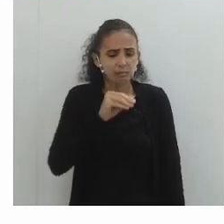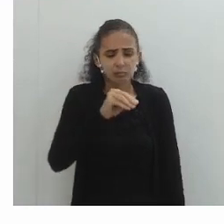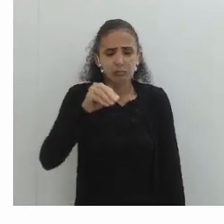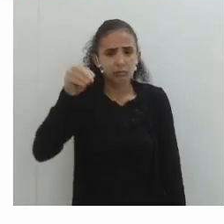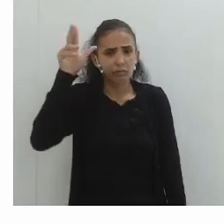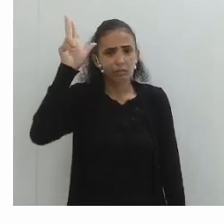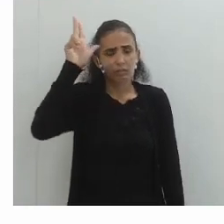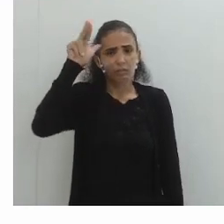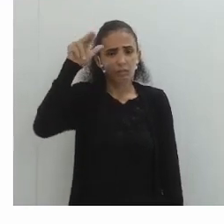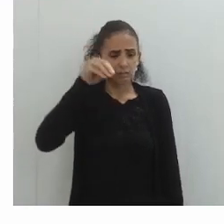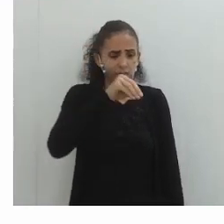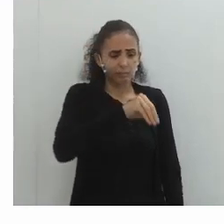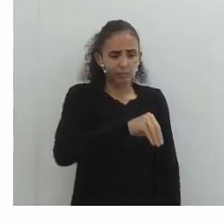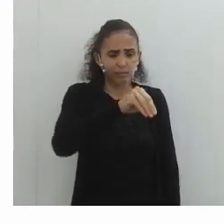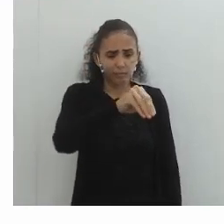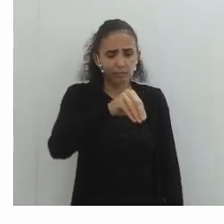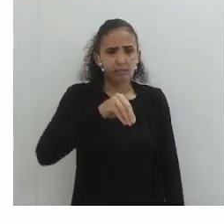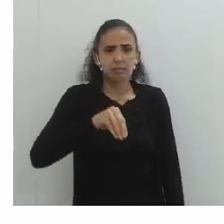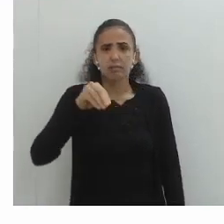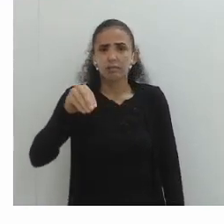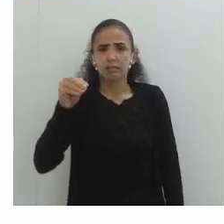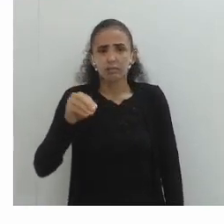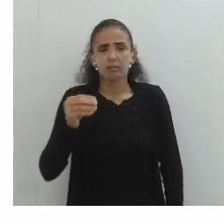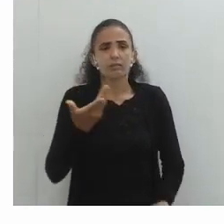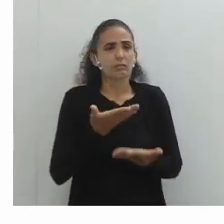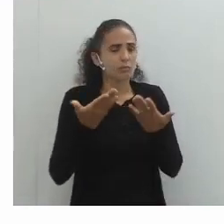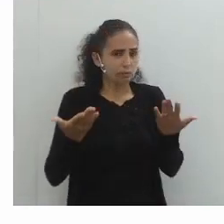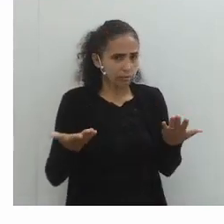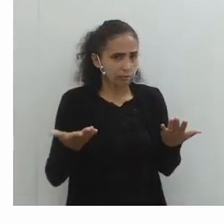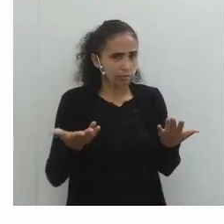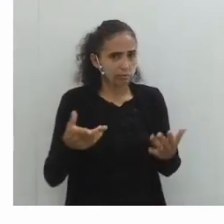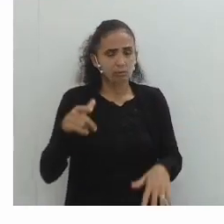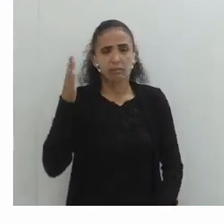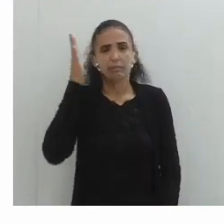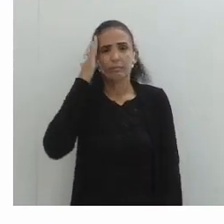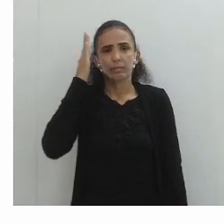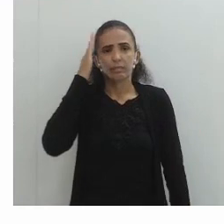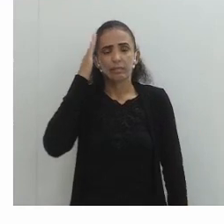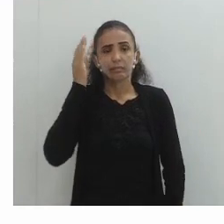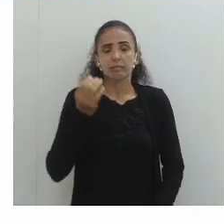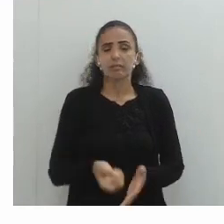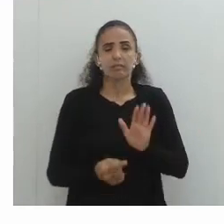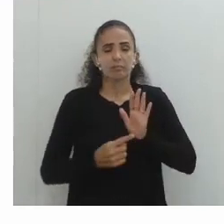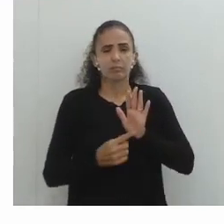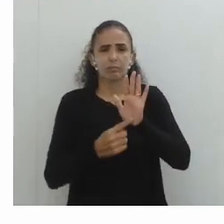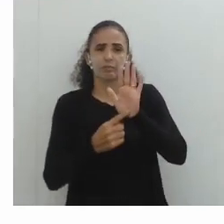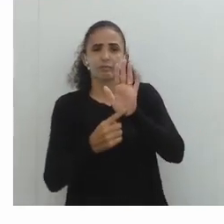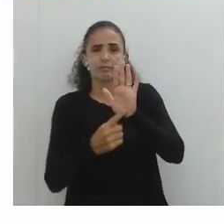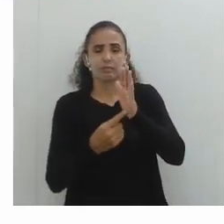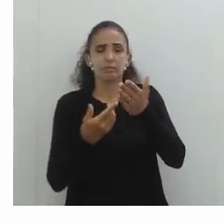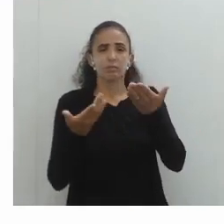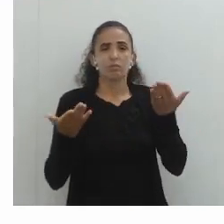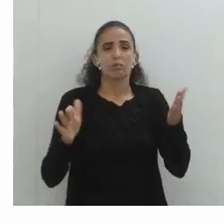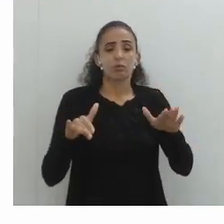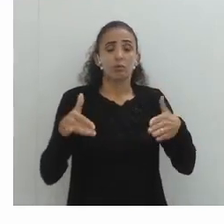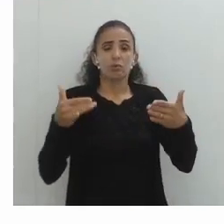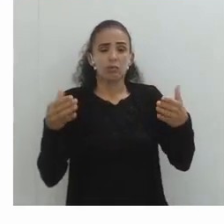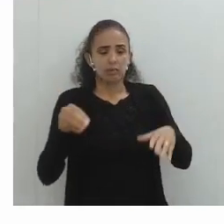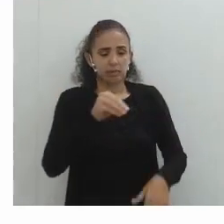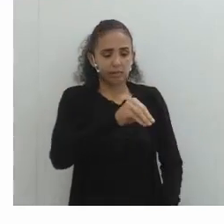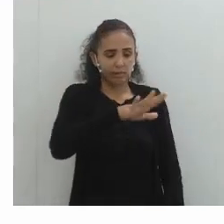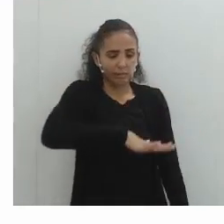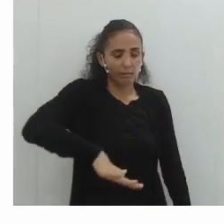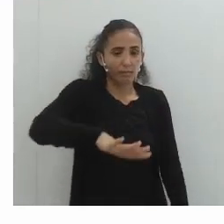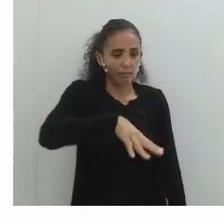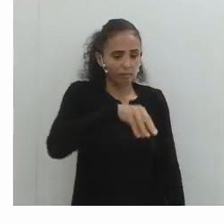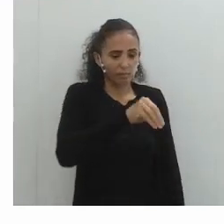matemática sobre a movimentação do cavalo. Eu acho que até em L. E aí ele pedia justamente para mostrar qual era o